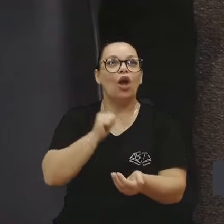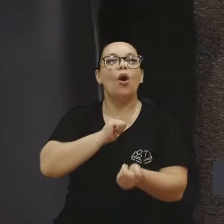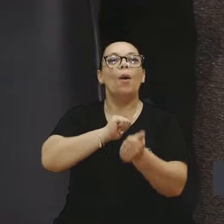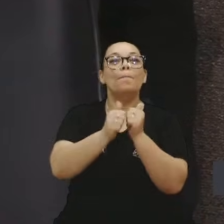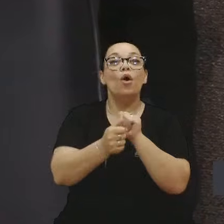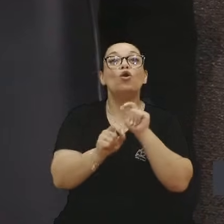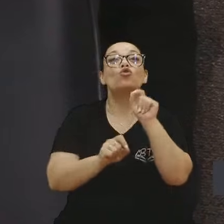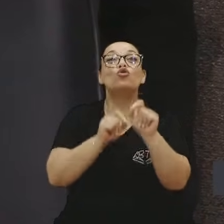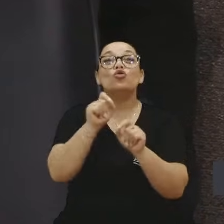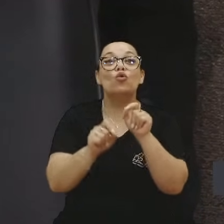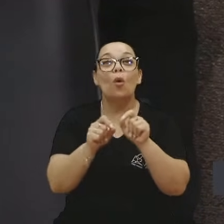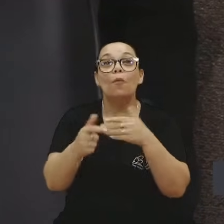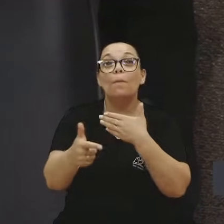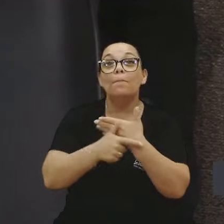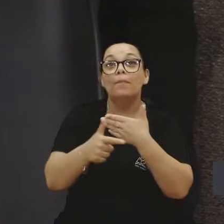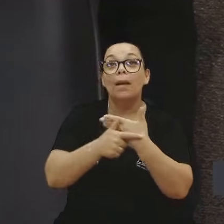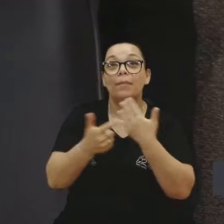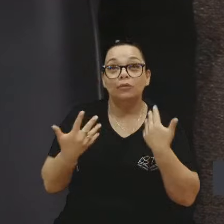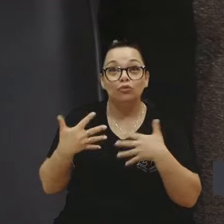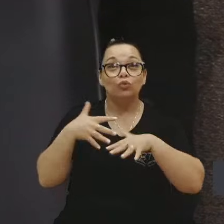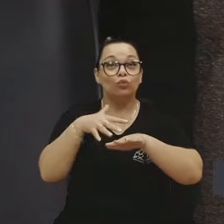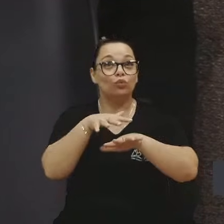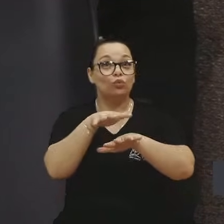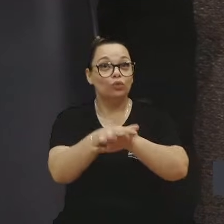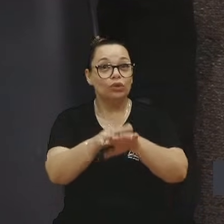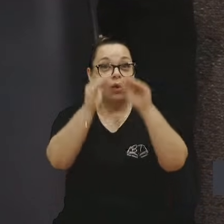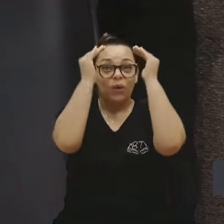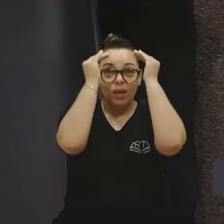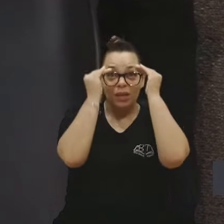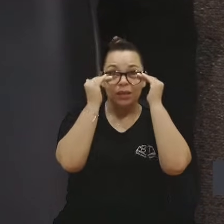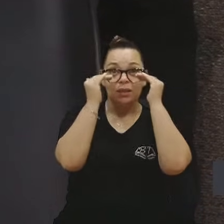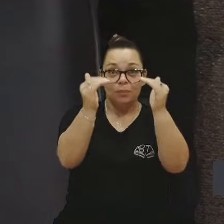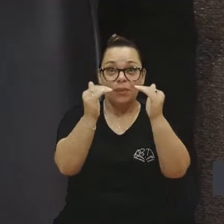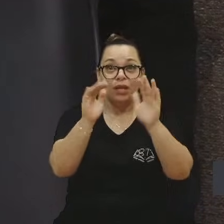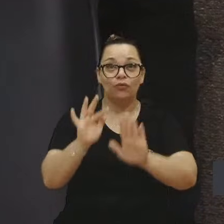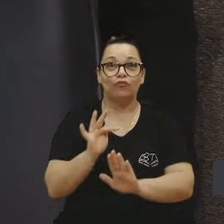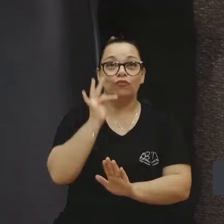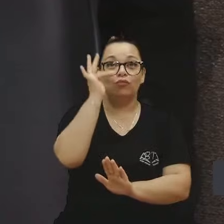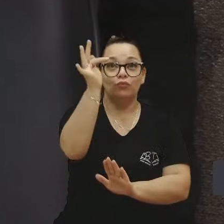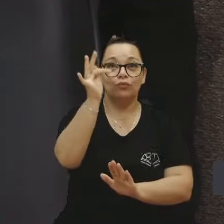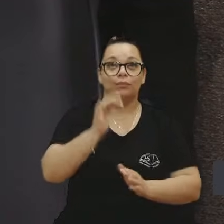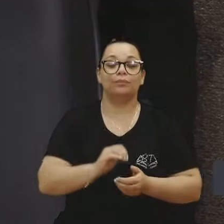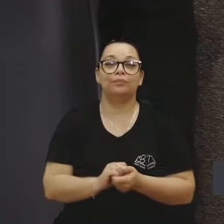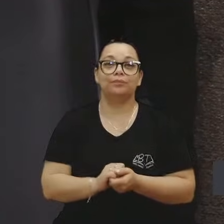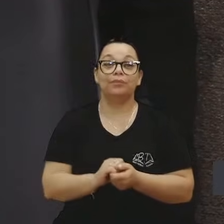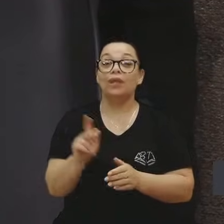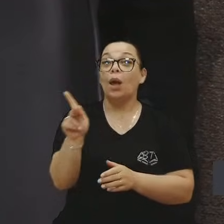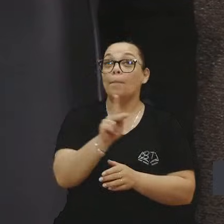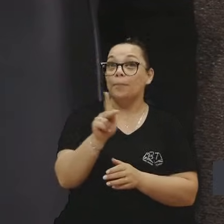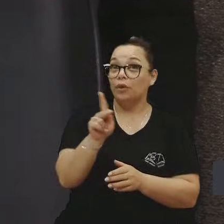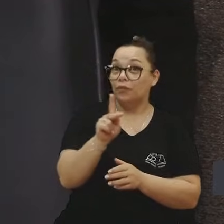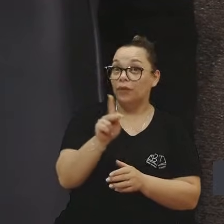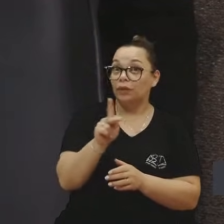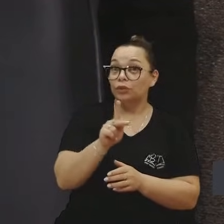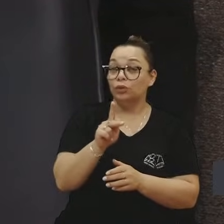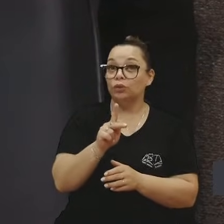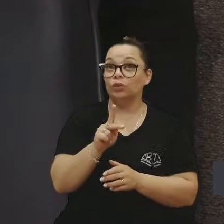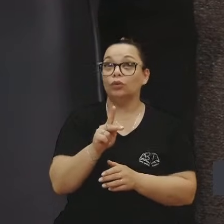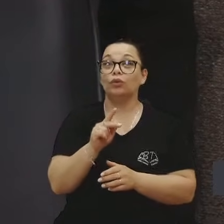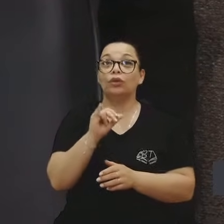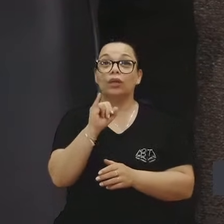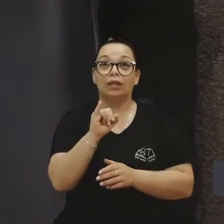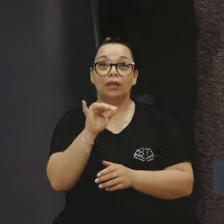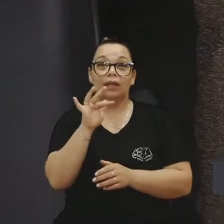como ferramenta de inclusão, respeito e futuro. A professora do Instituto Federal